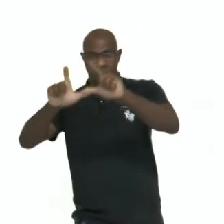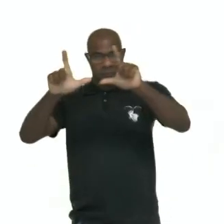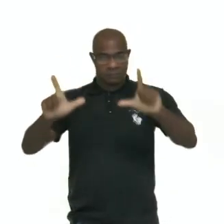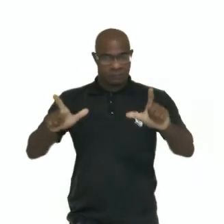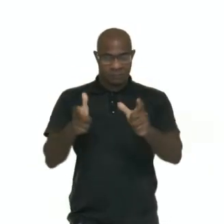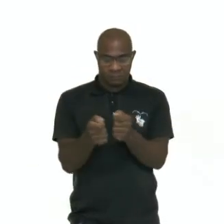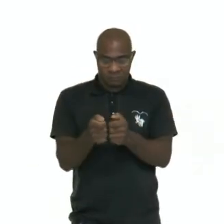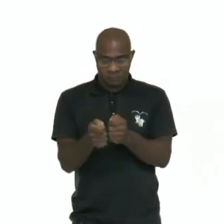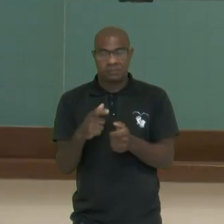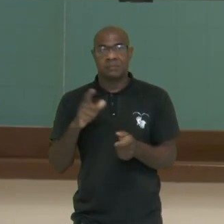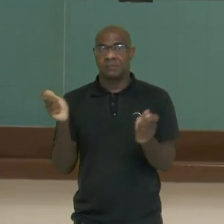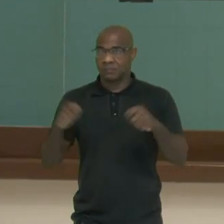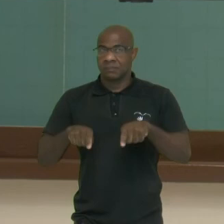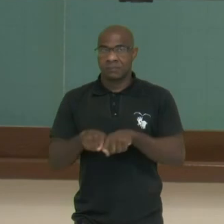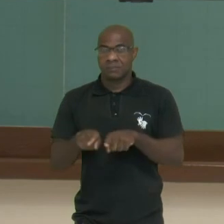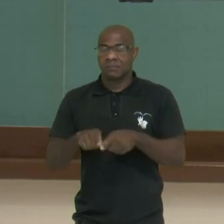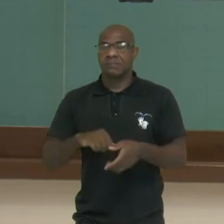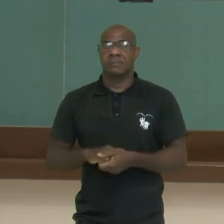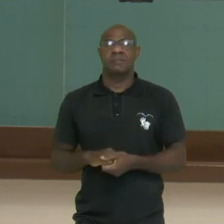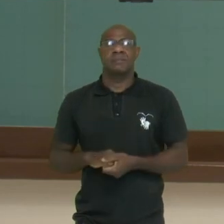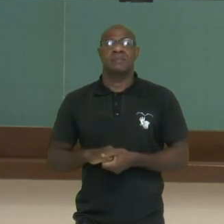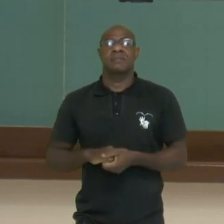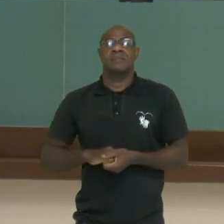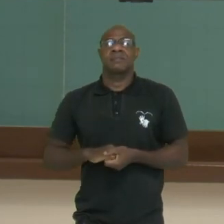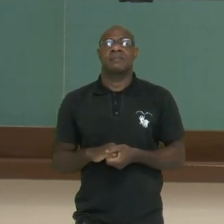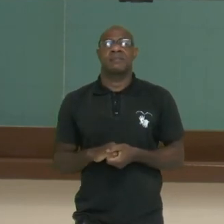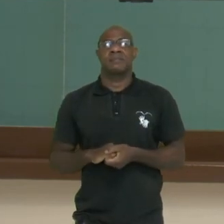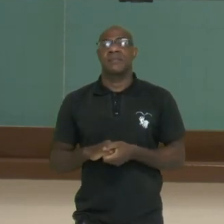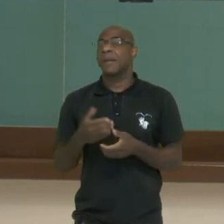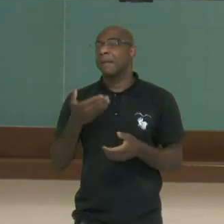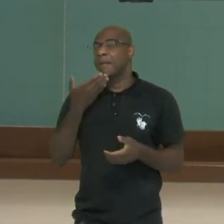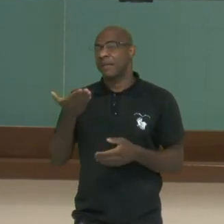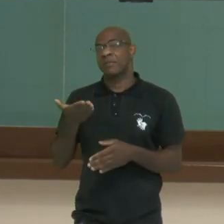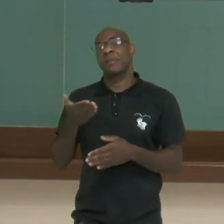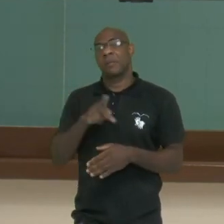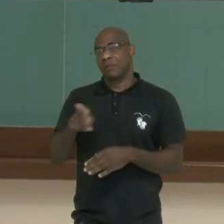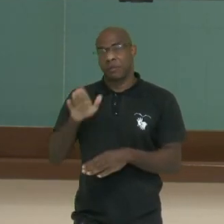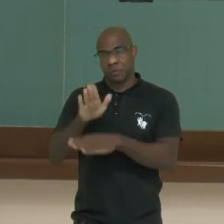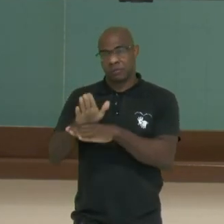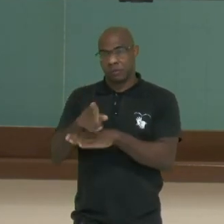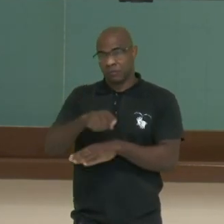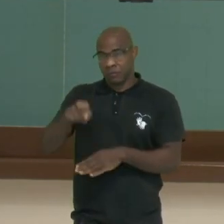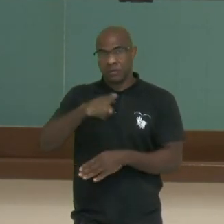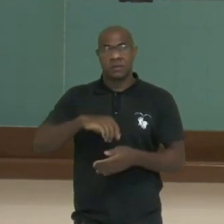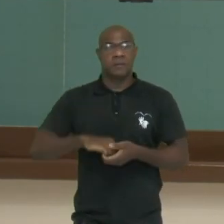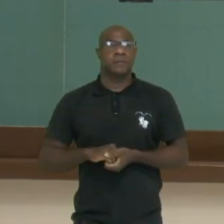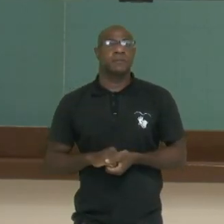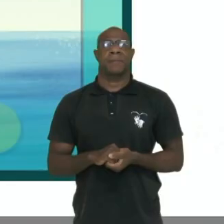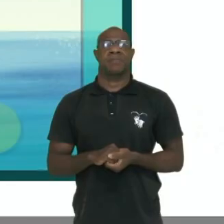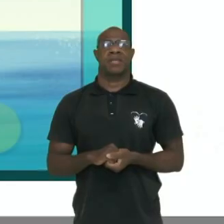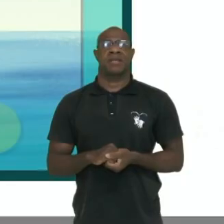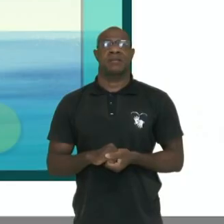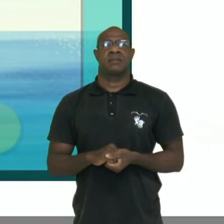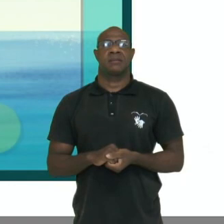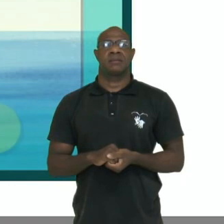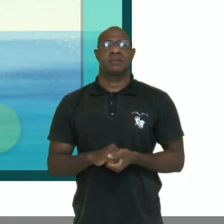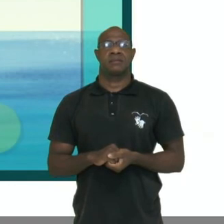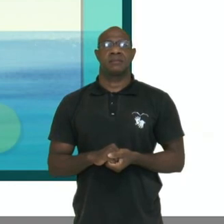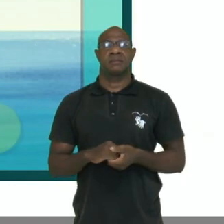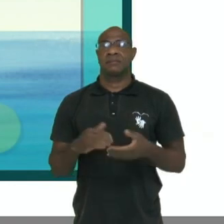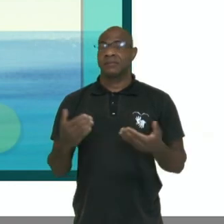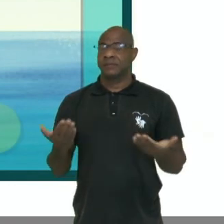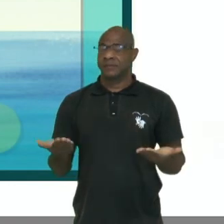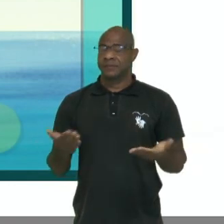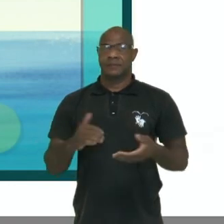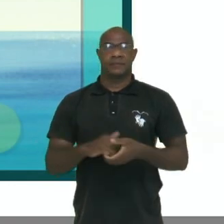www.matific.com.br, use seu @escola e peça lá para o professor atribuir o joguinho para vocês. Vamos lá jogar um pouquinho? E aí, gente? Então,